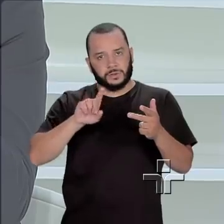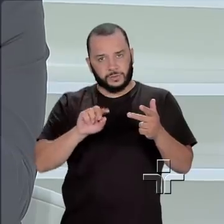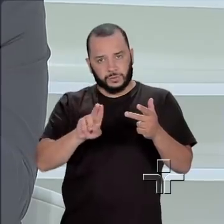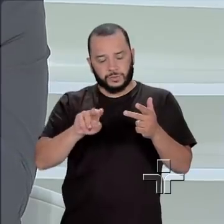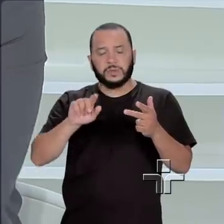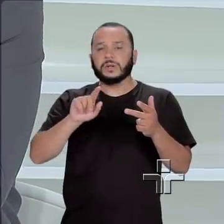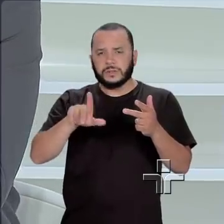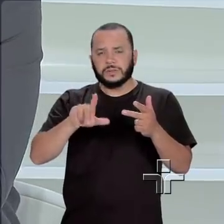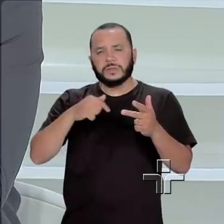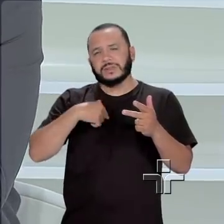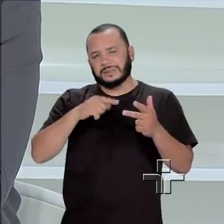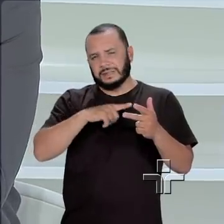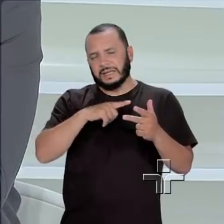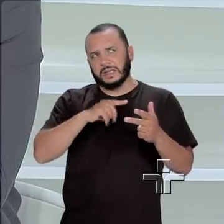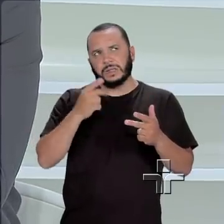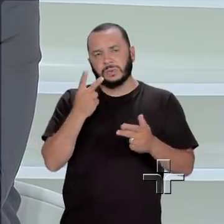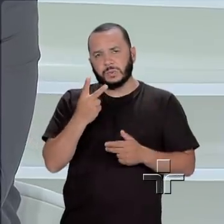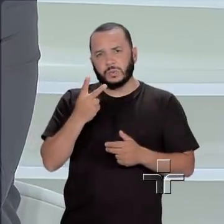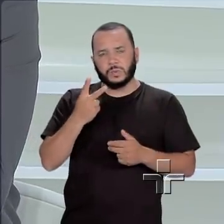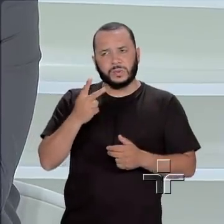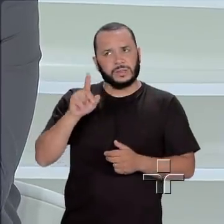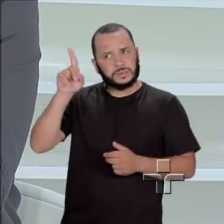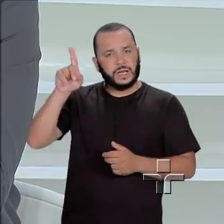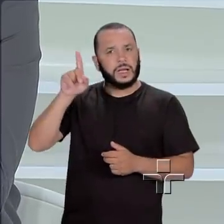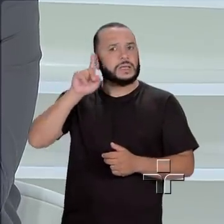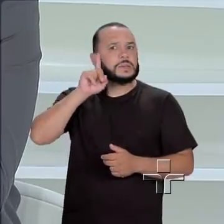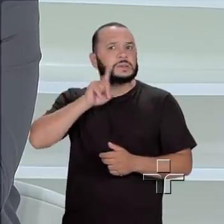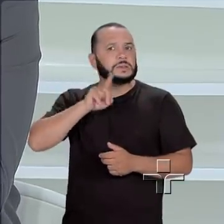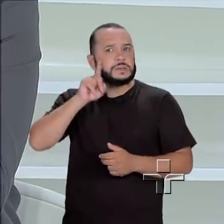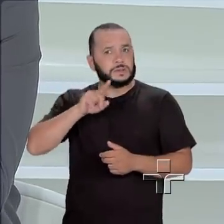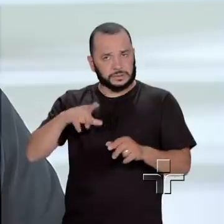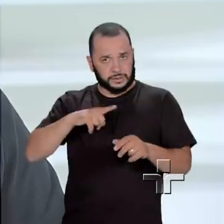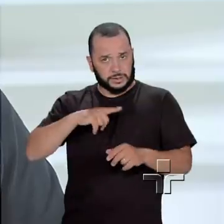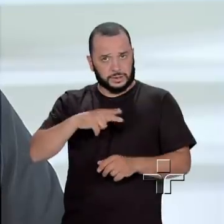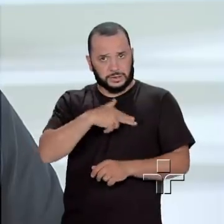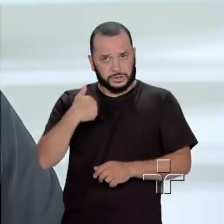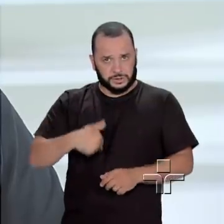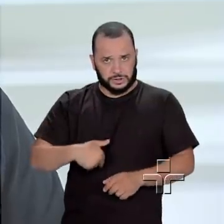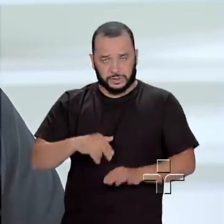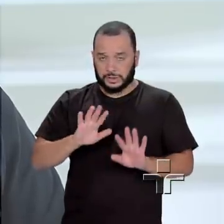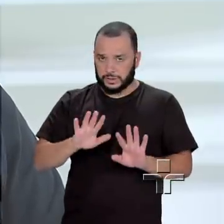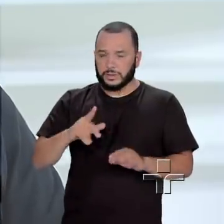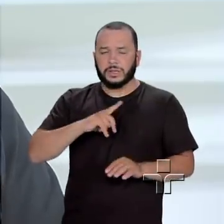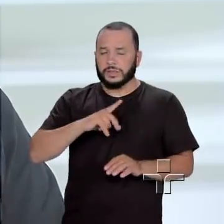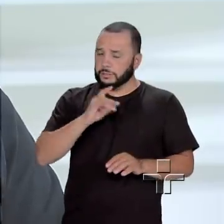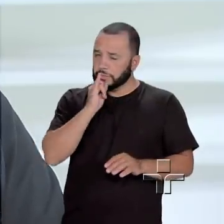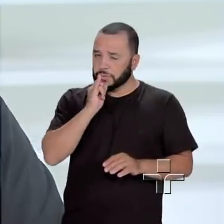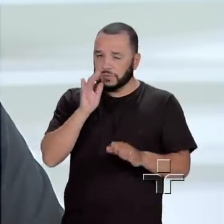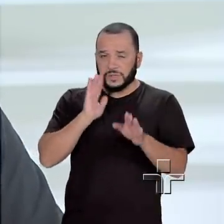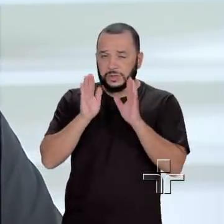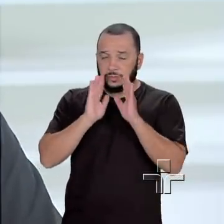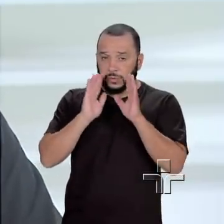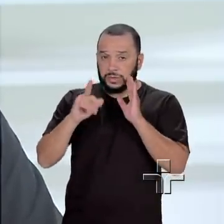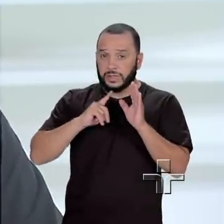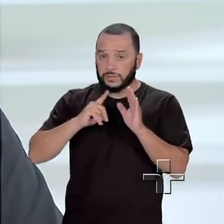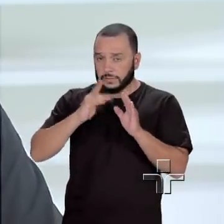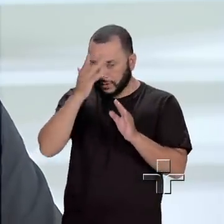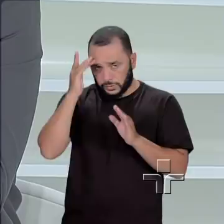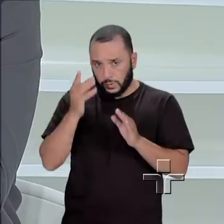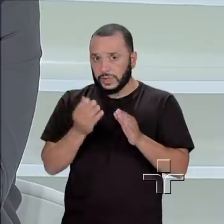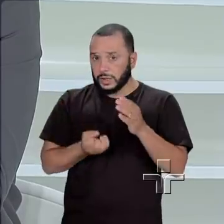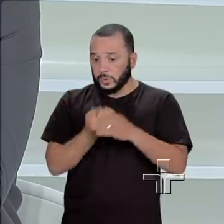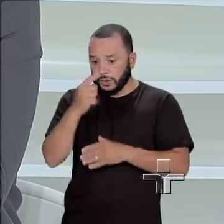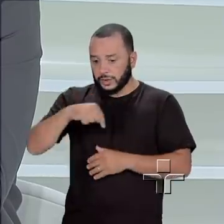explicou. Agora, se a gente pensar, Facebook teve um cofundador brasileiro, Instagram